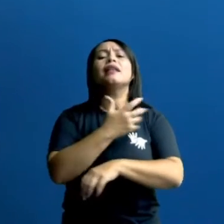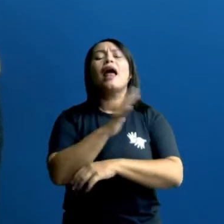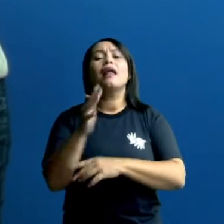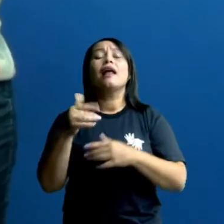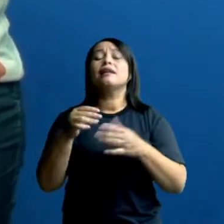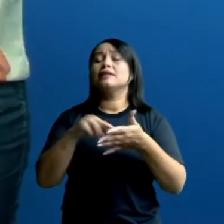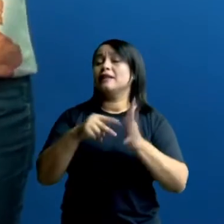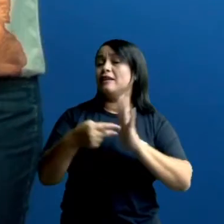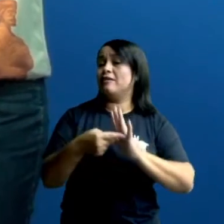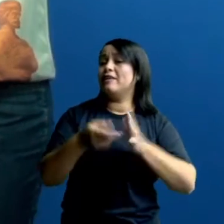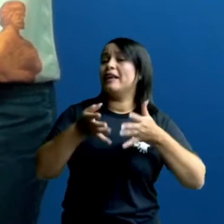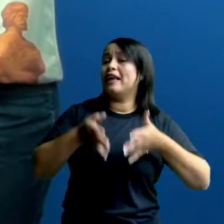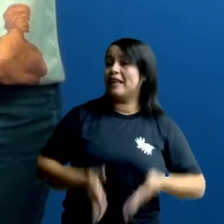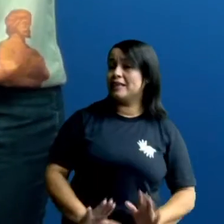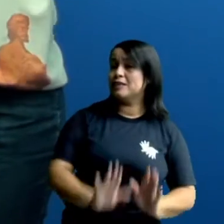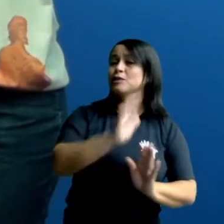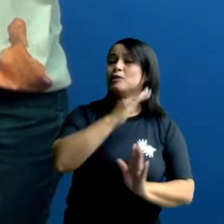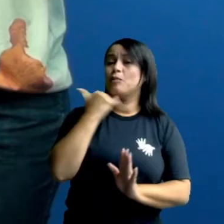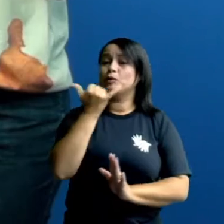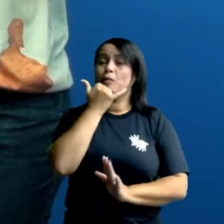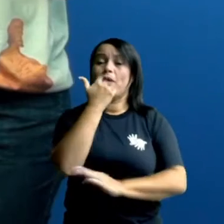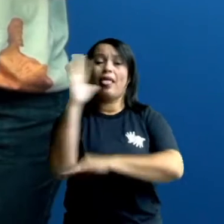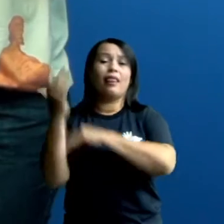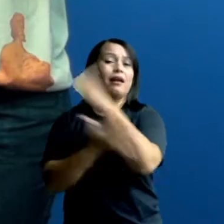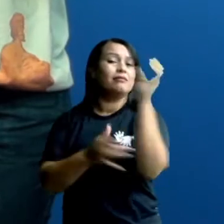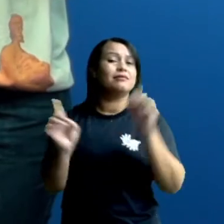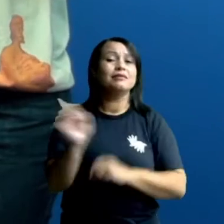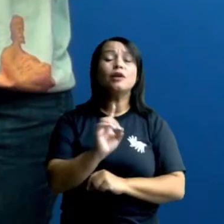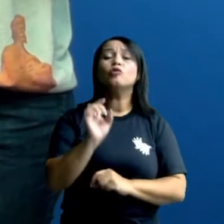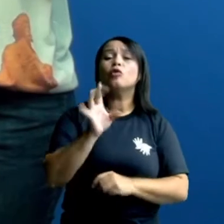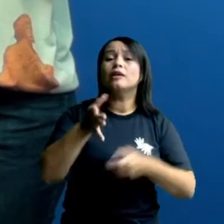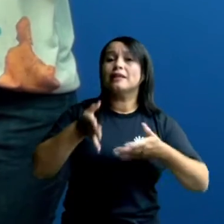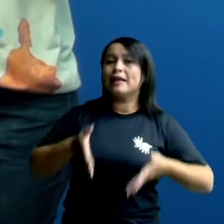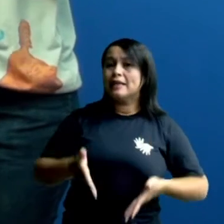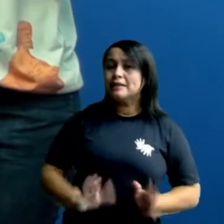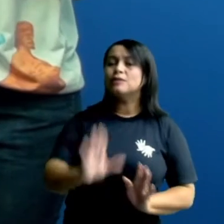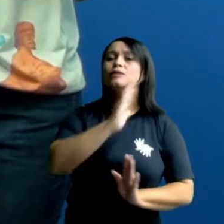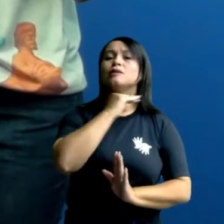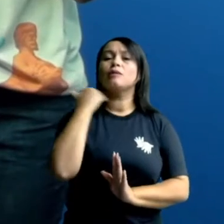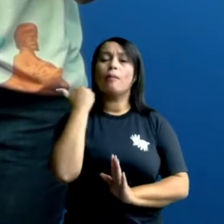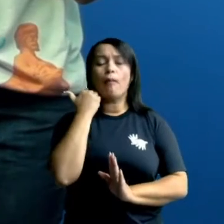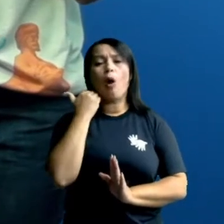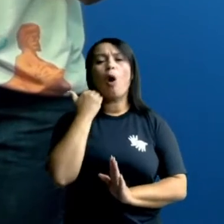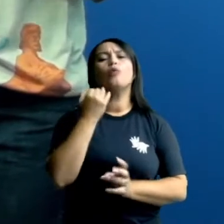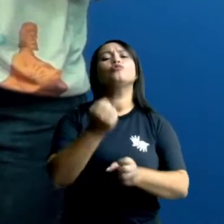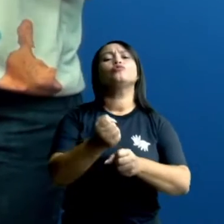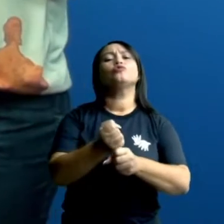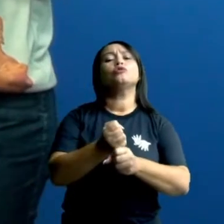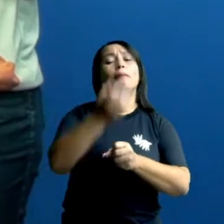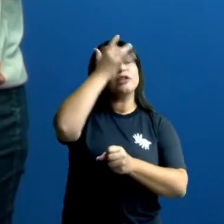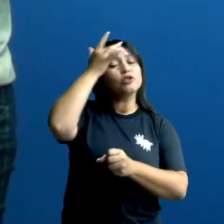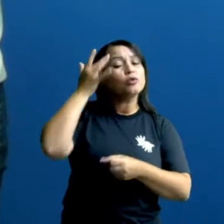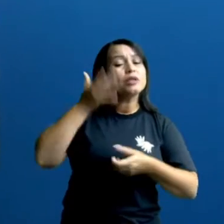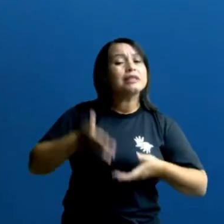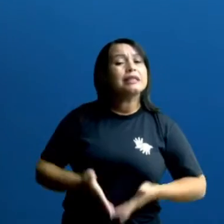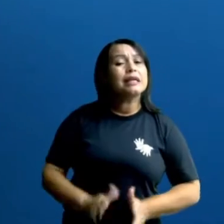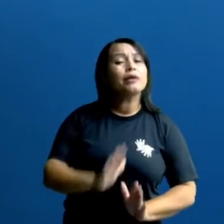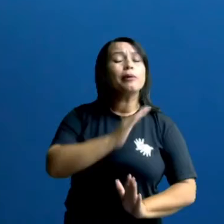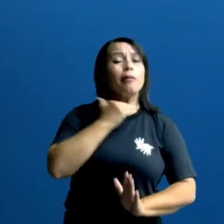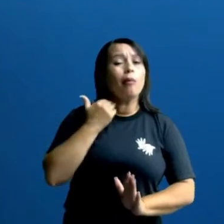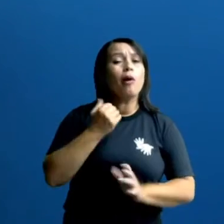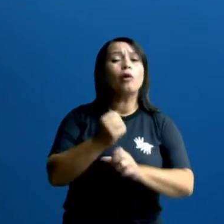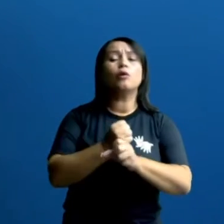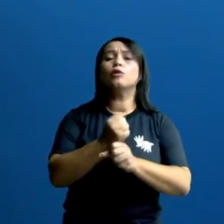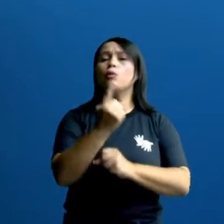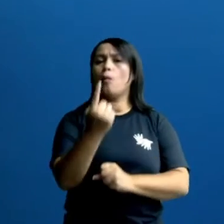diferença de nascidos e mortos no país, no período de um ano, certo? Aí a gente tem o crescimento vegetativo, só que nesse crescimento